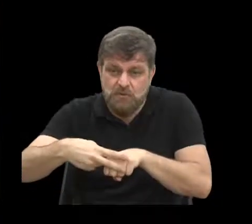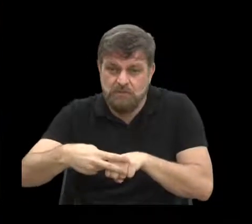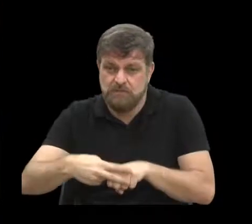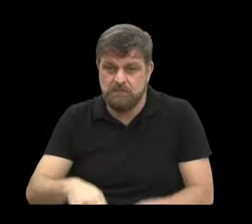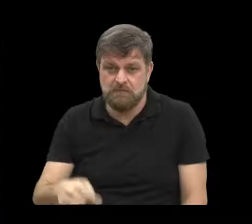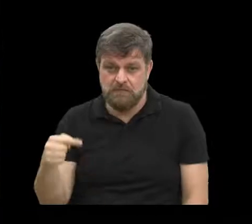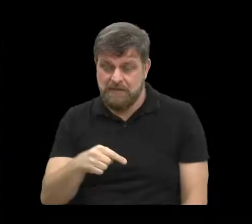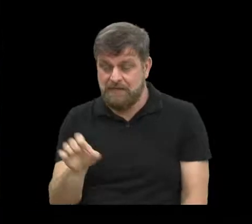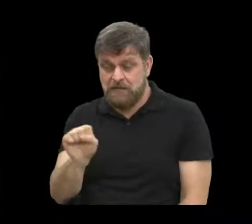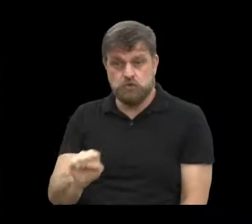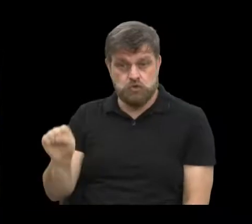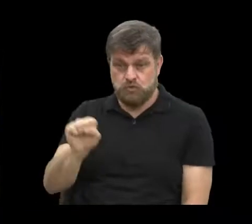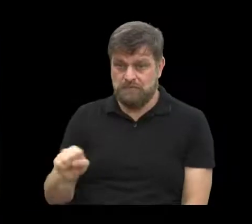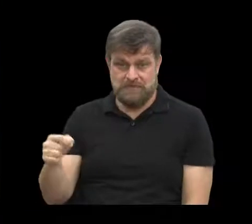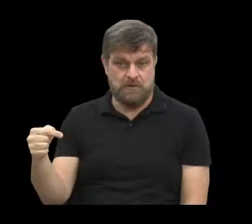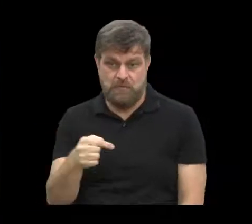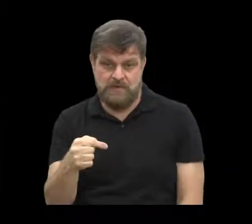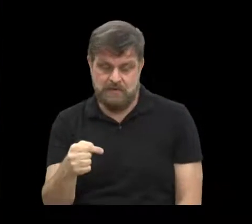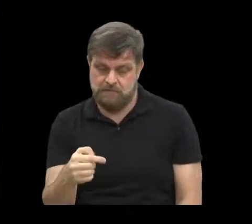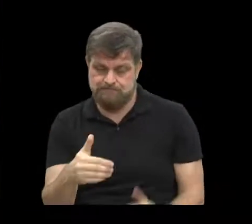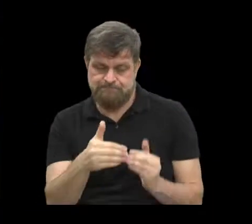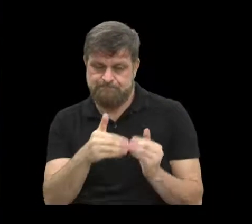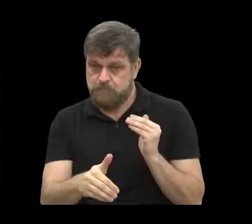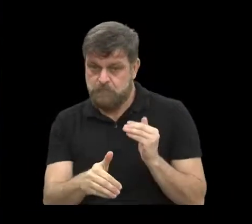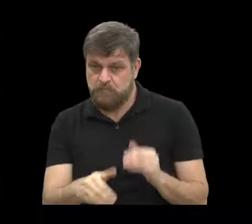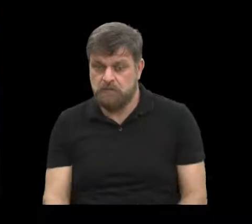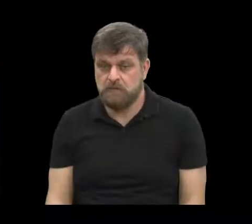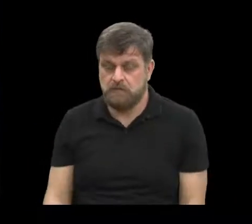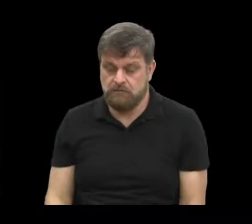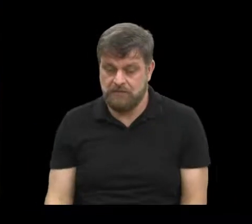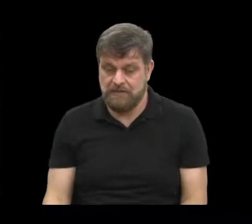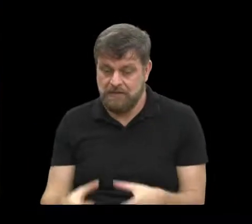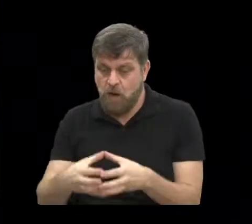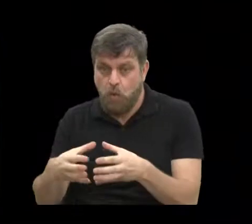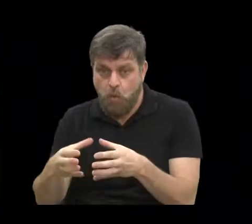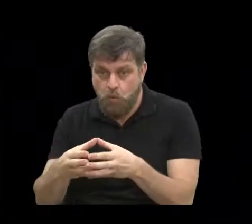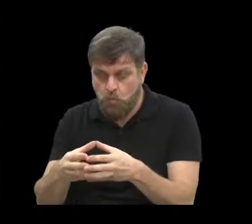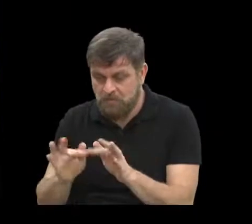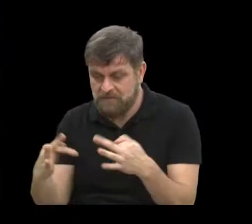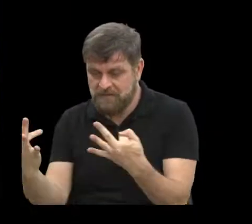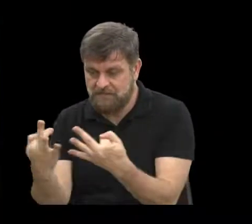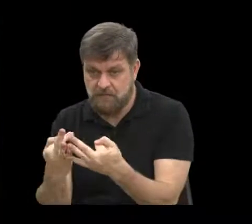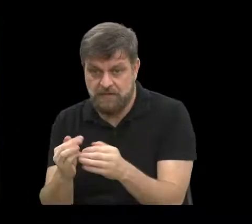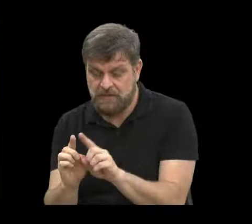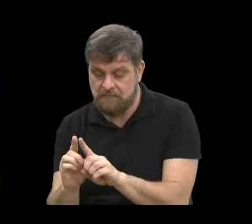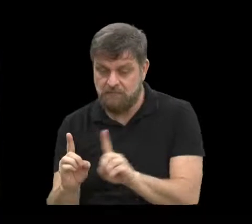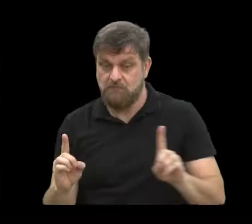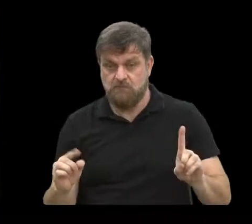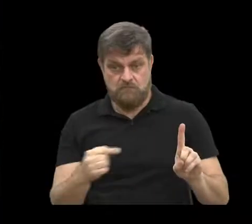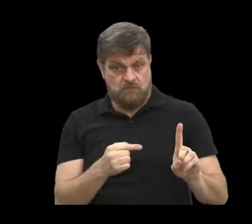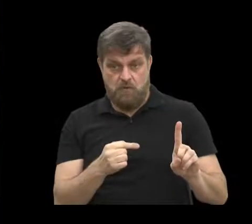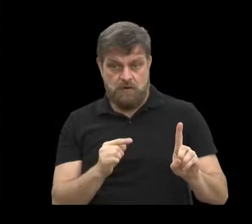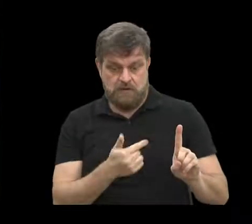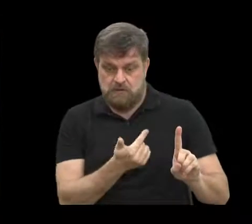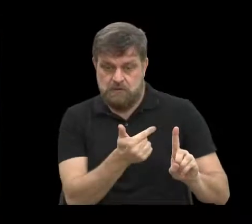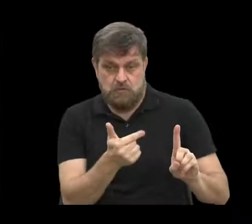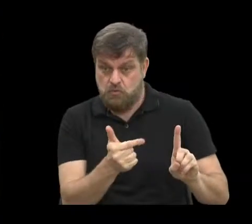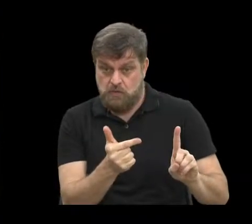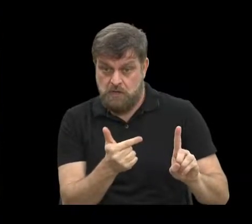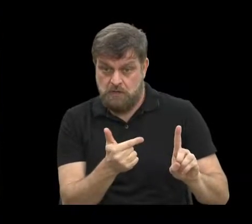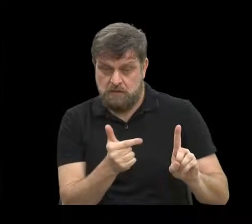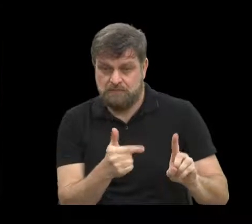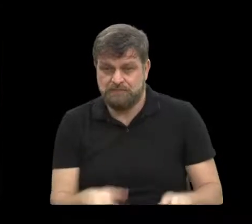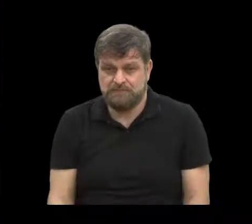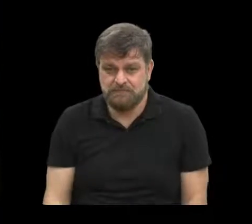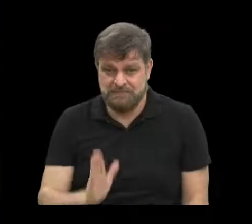ser solteiro, ele já não vai mais compor o grupo familiar para o cálculo da renda per capita, ok? É uma coisa